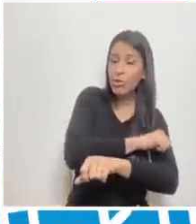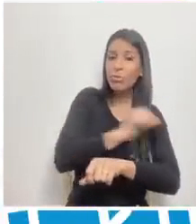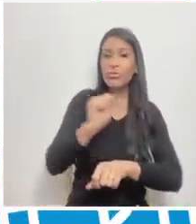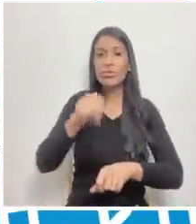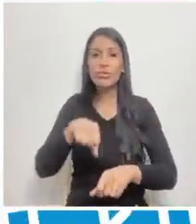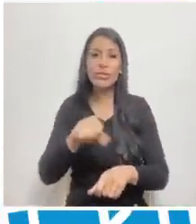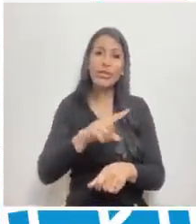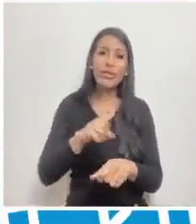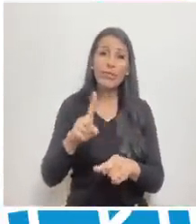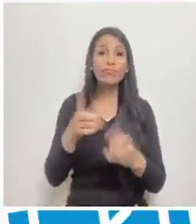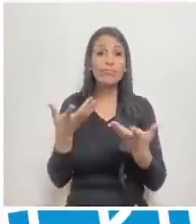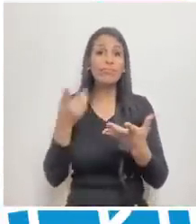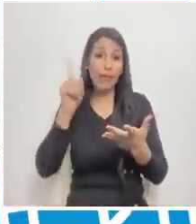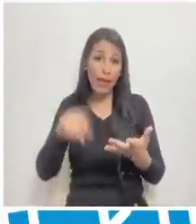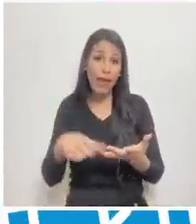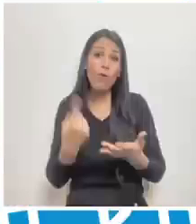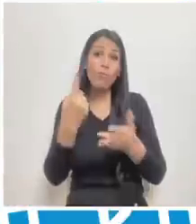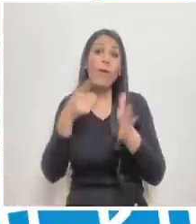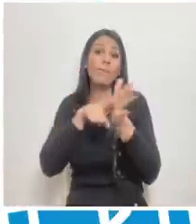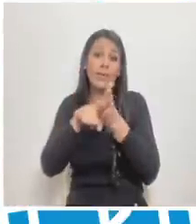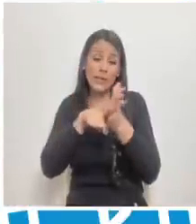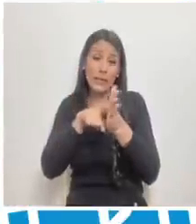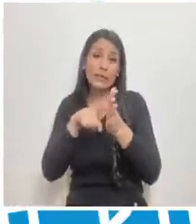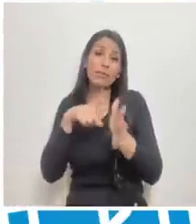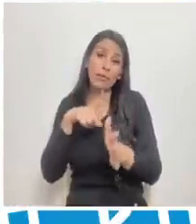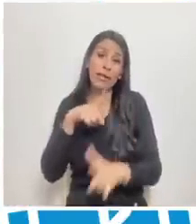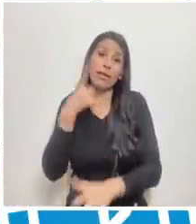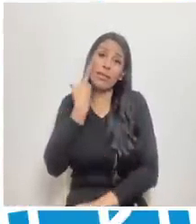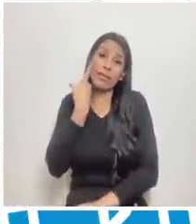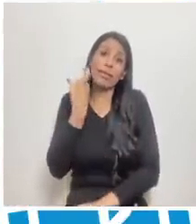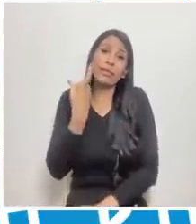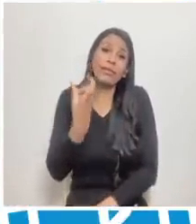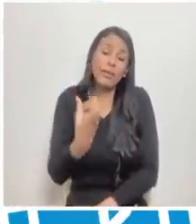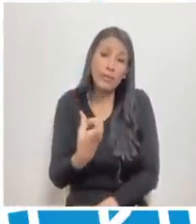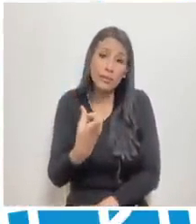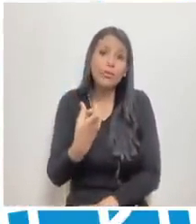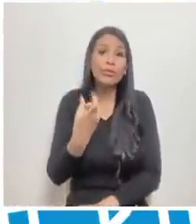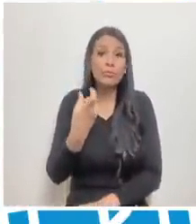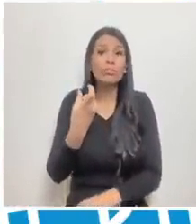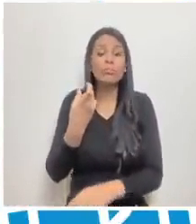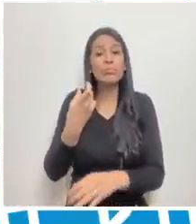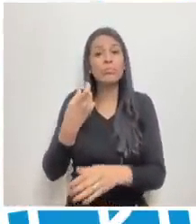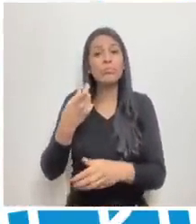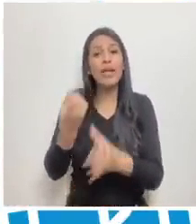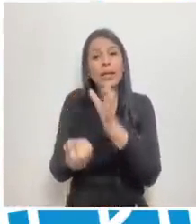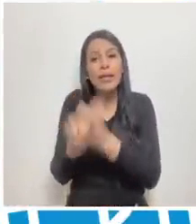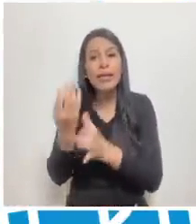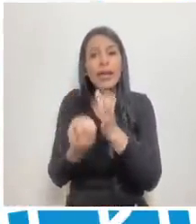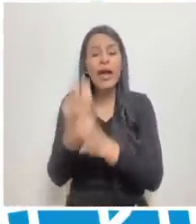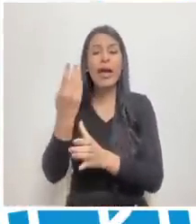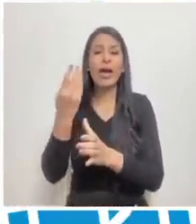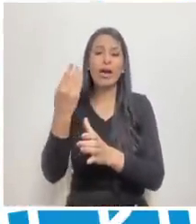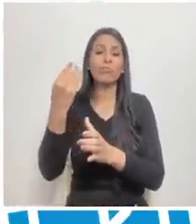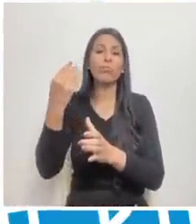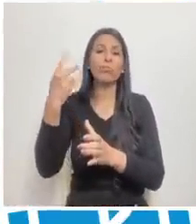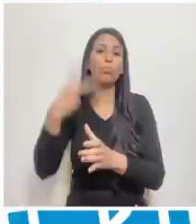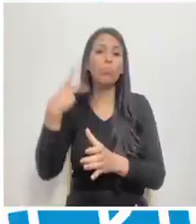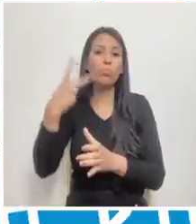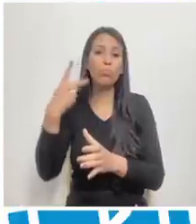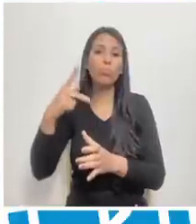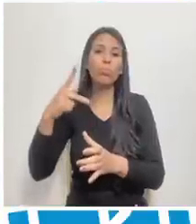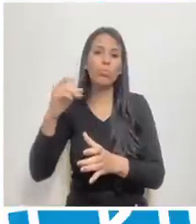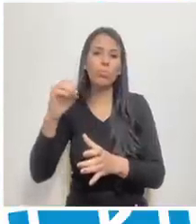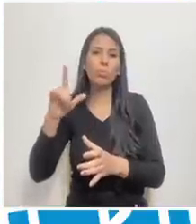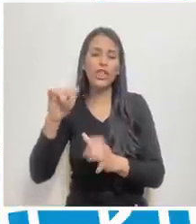levantamento, uma pesquisa interessante para políticas, para a realização de políticas futuras, inclusive para